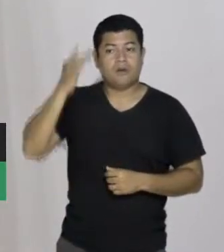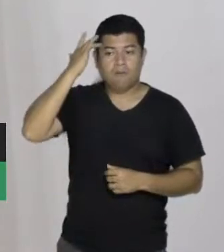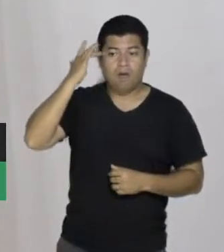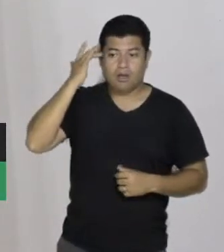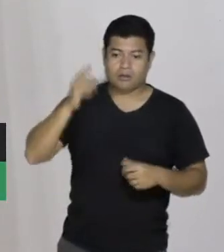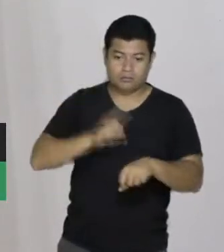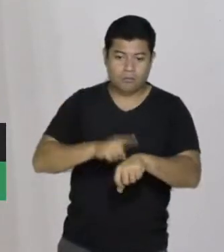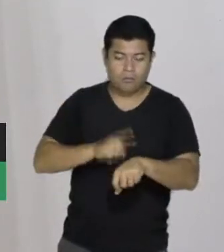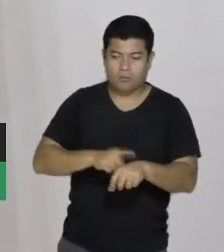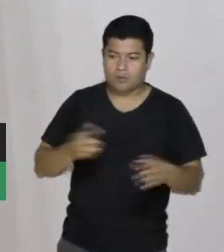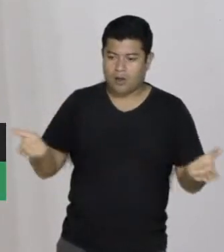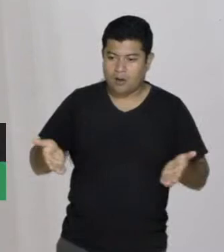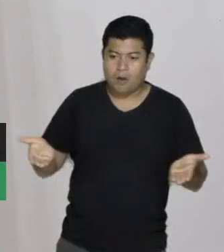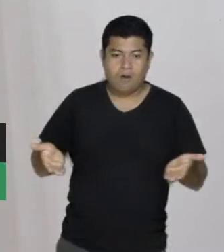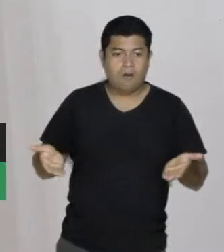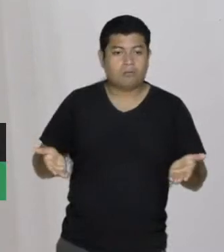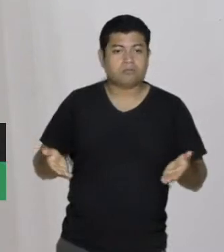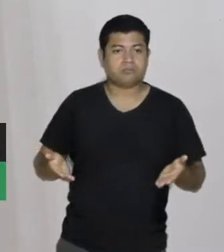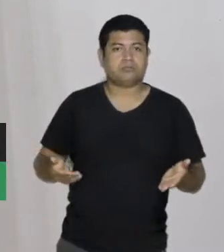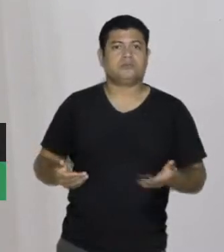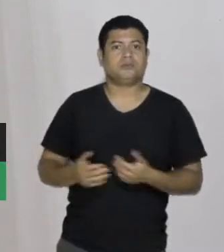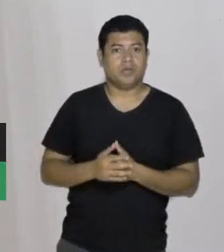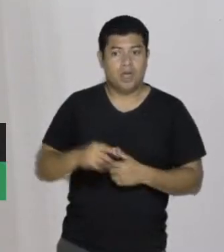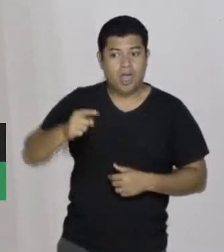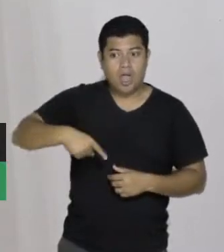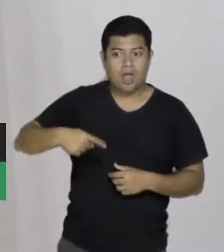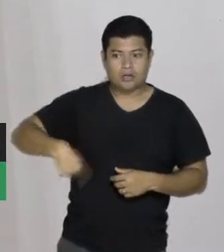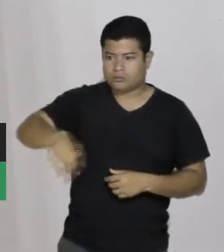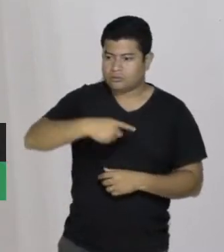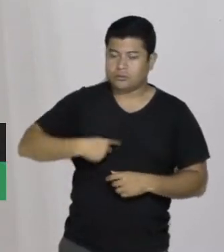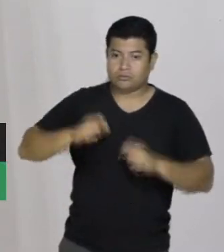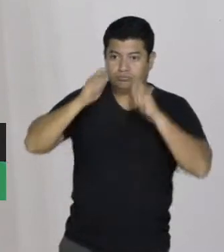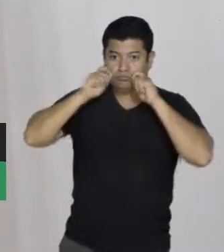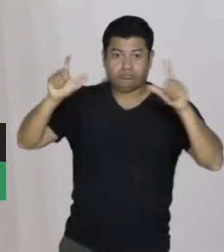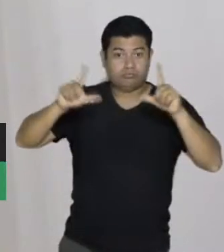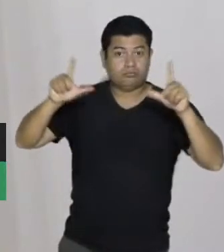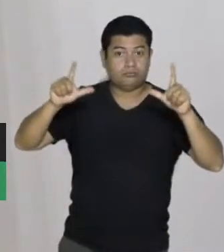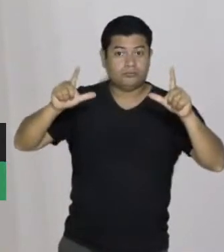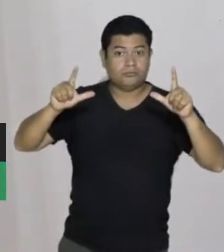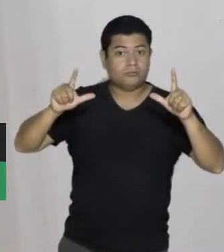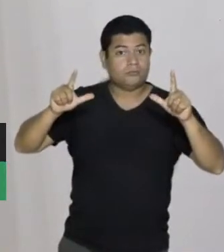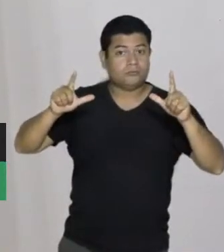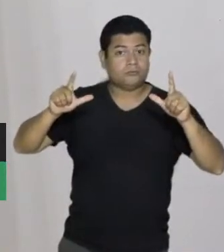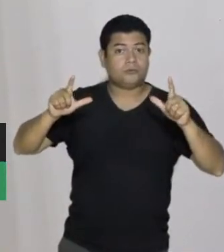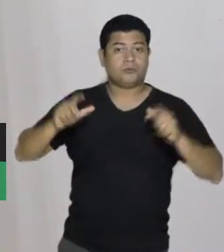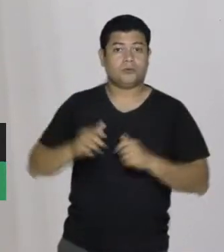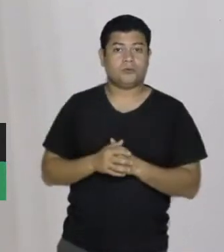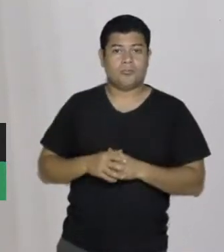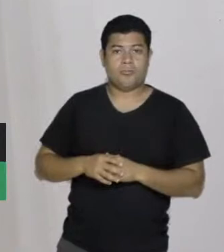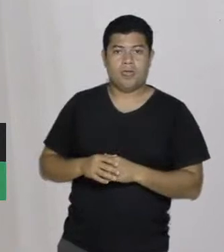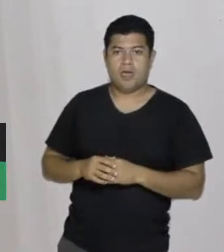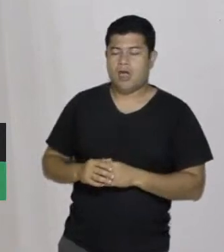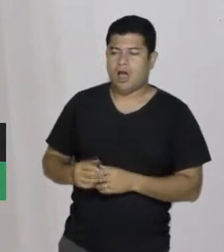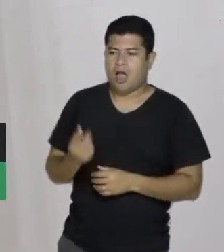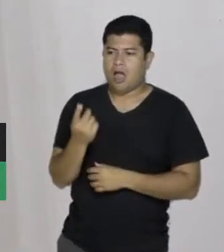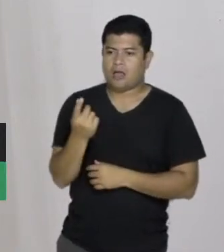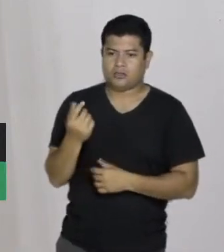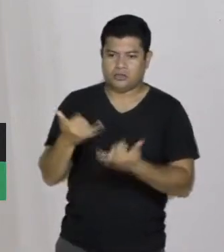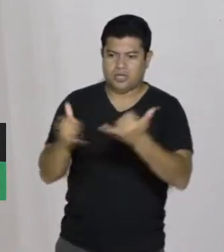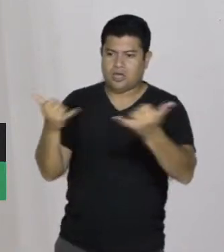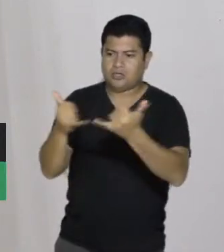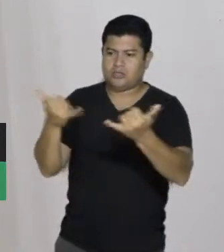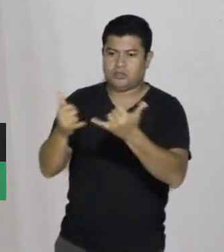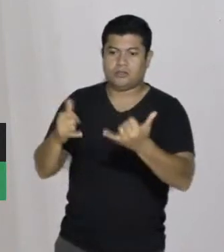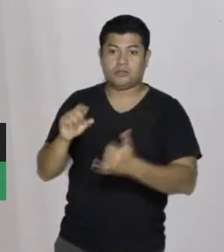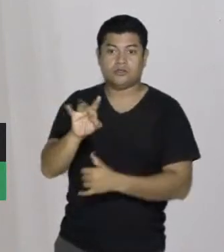profundo da gente poder se atenar nessa direção não a energia para acumular capital mas uma energia